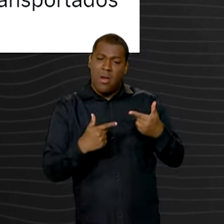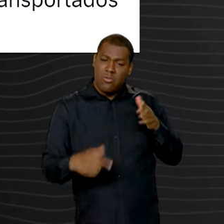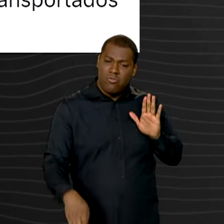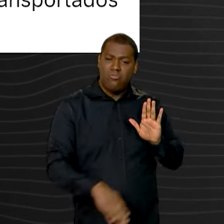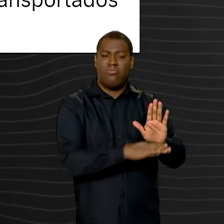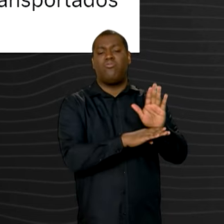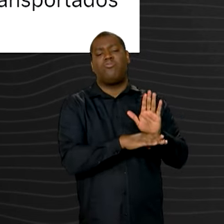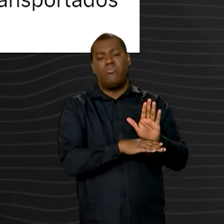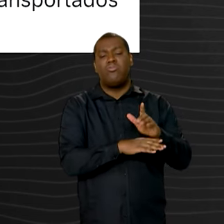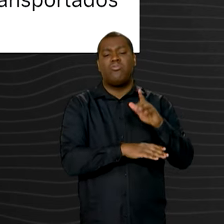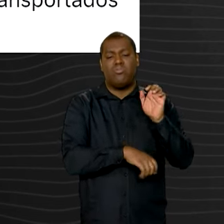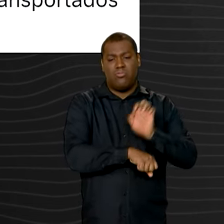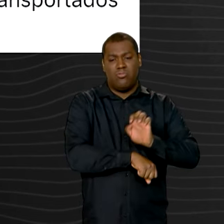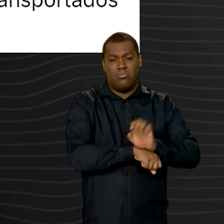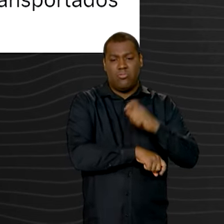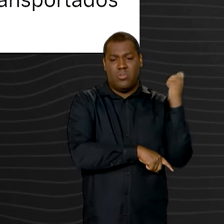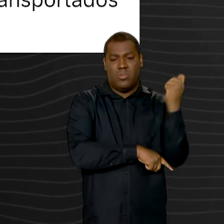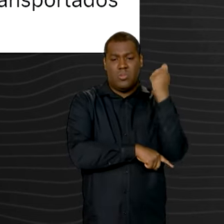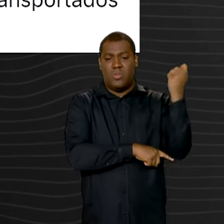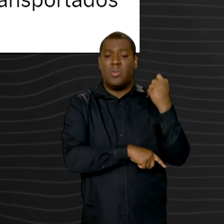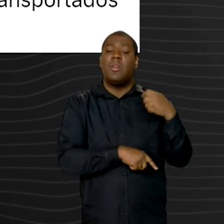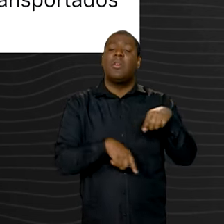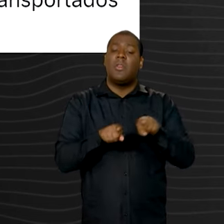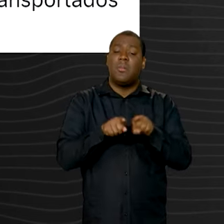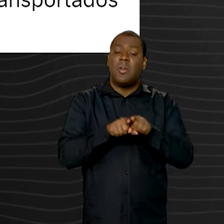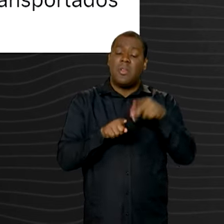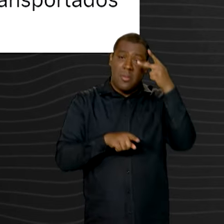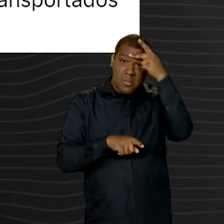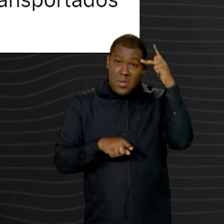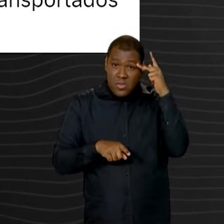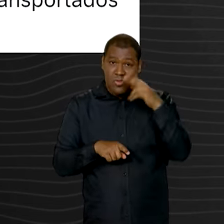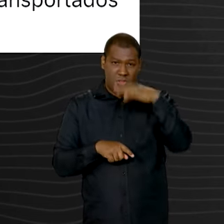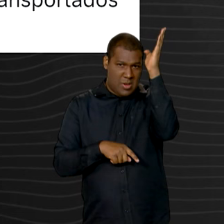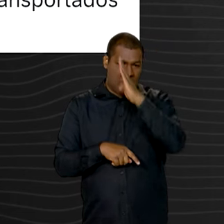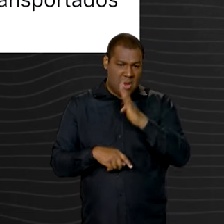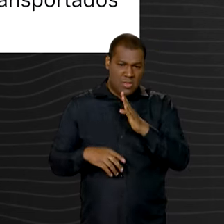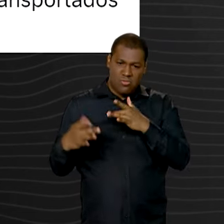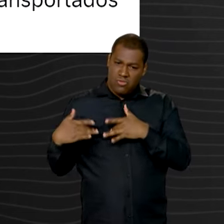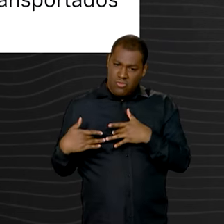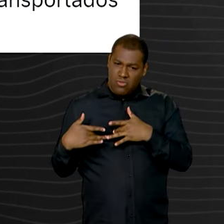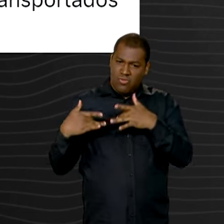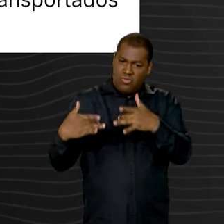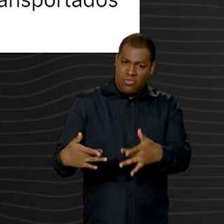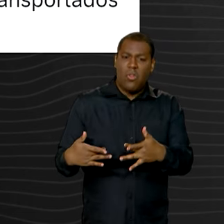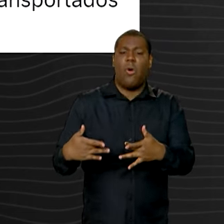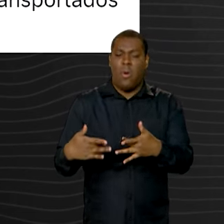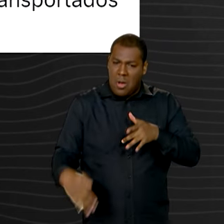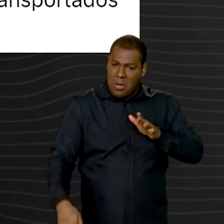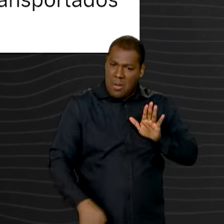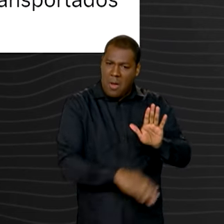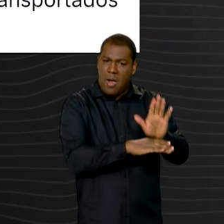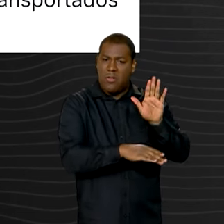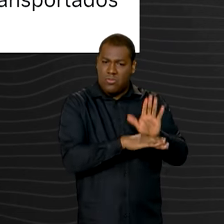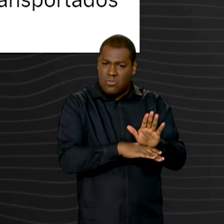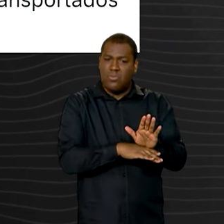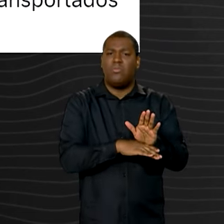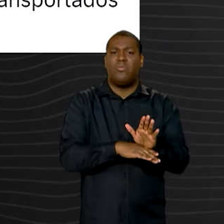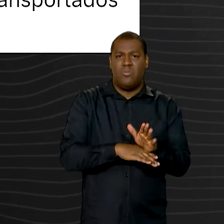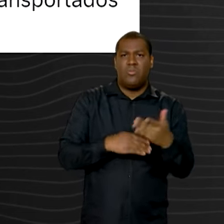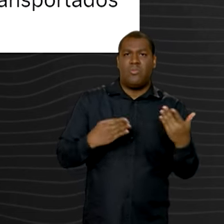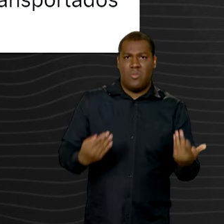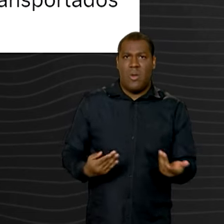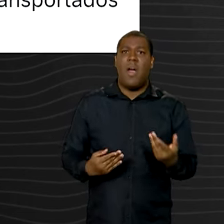Sul. Ele agradeceu também os voluntários do Brasil inteiro que têm realizado ações de solidariedade e doado parte